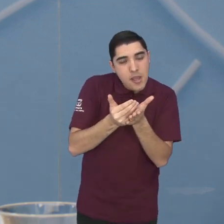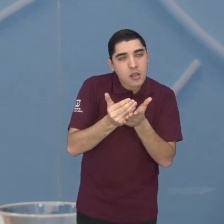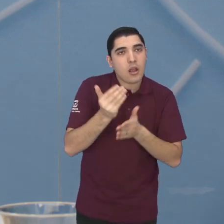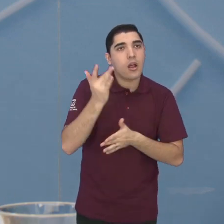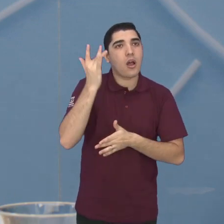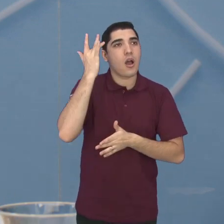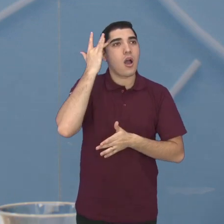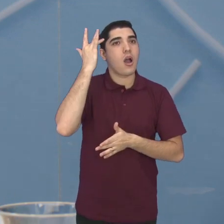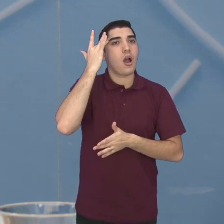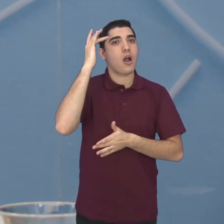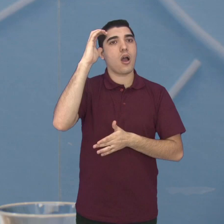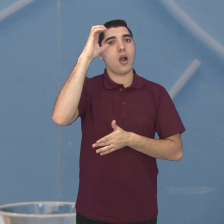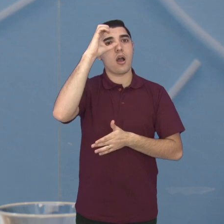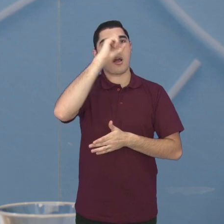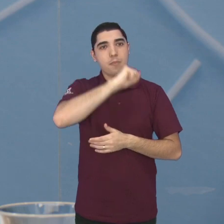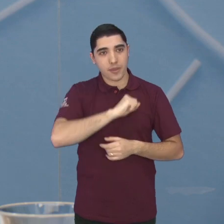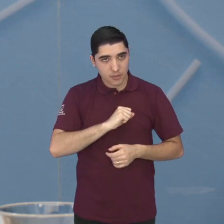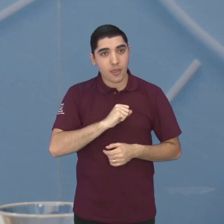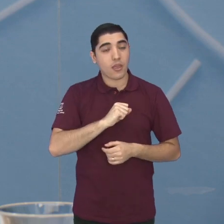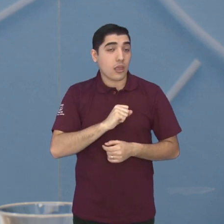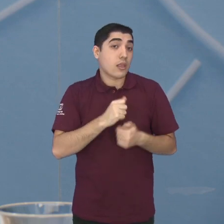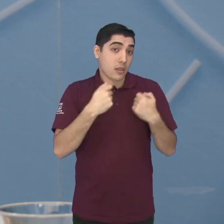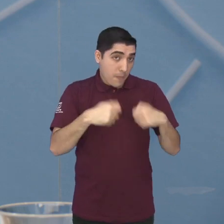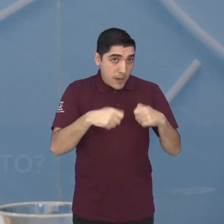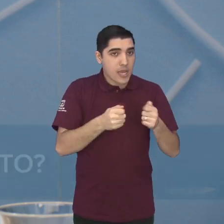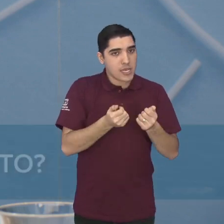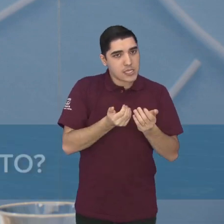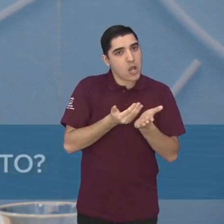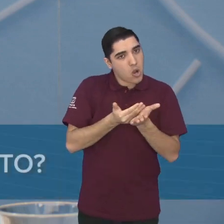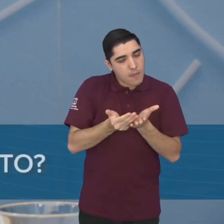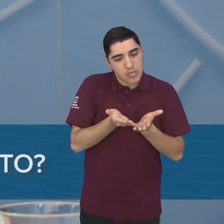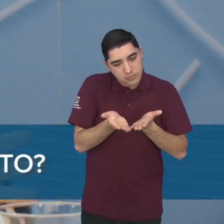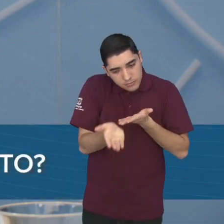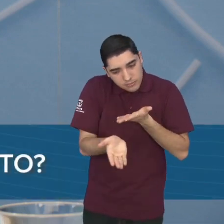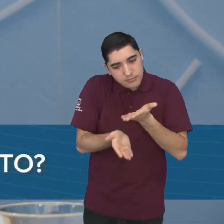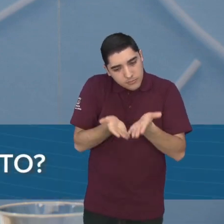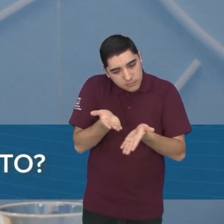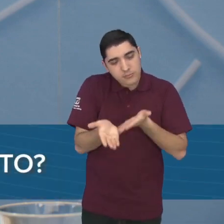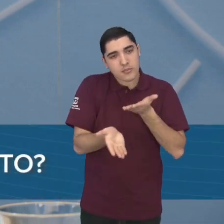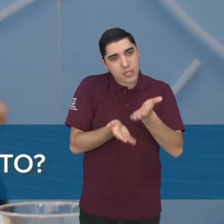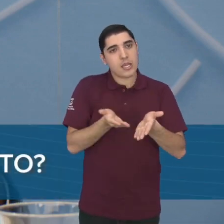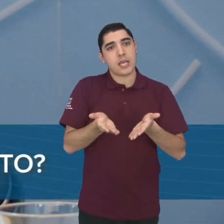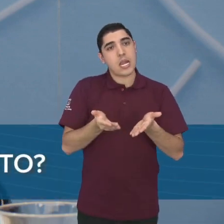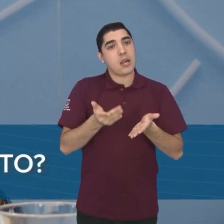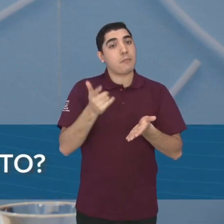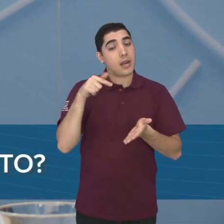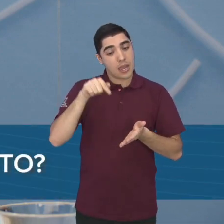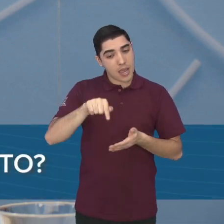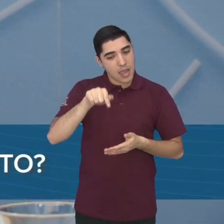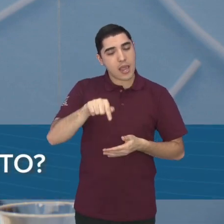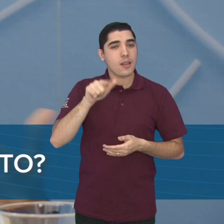aos poucos. Então, falar sobre isso é falar sobre permitir